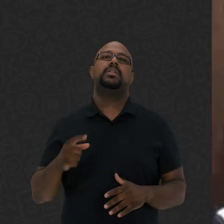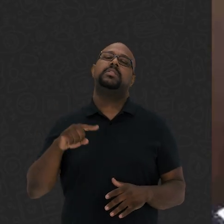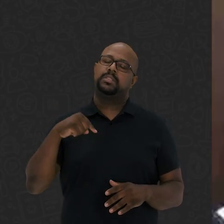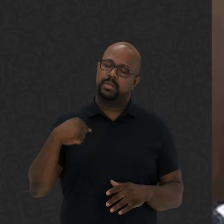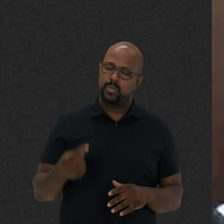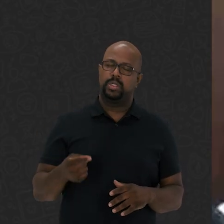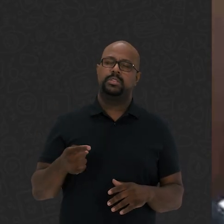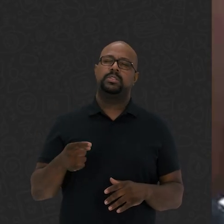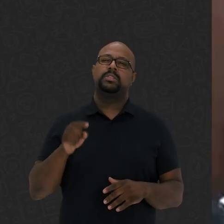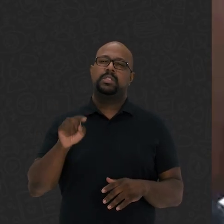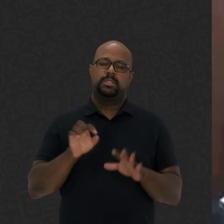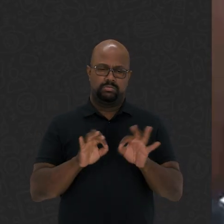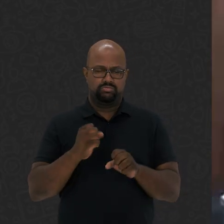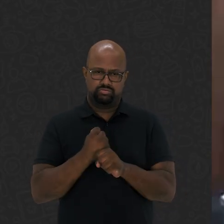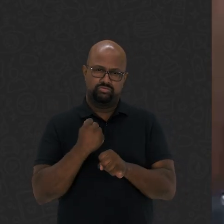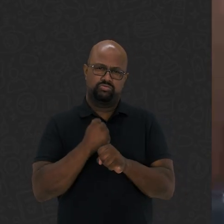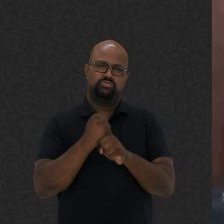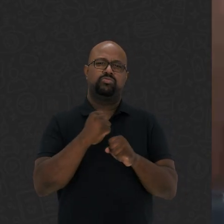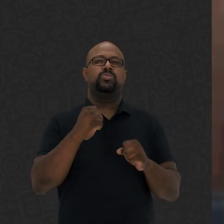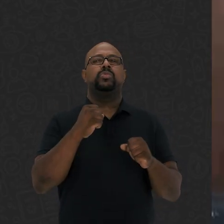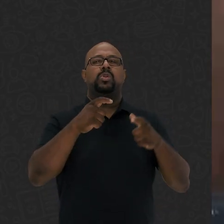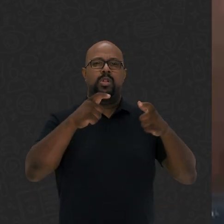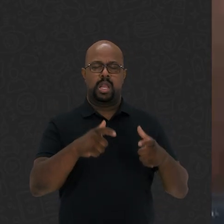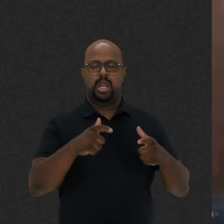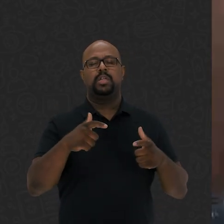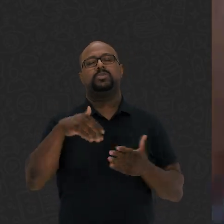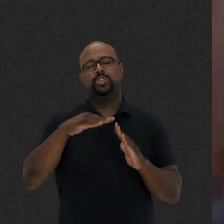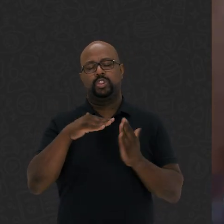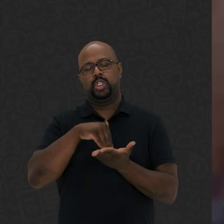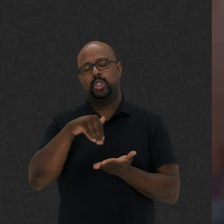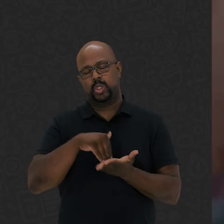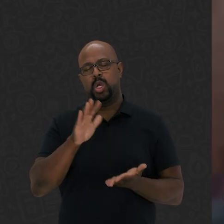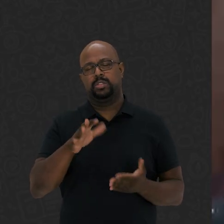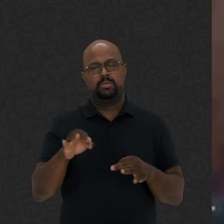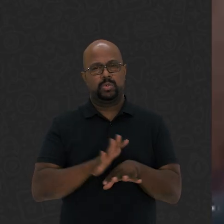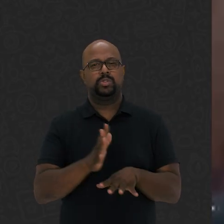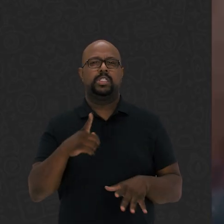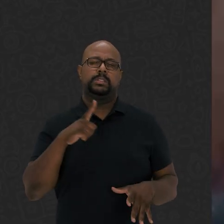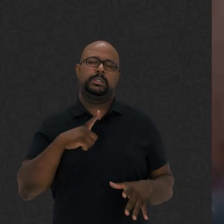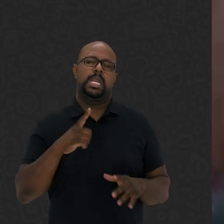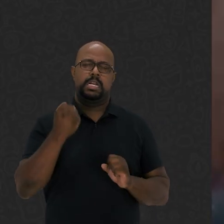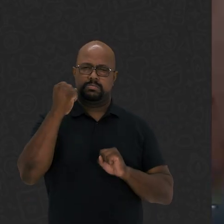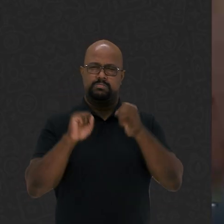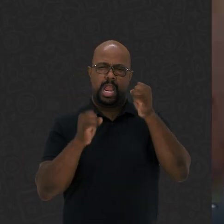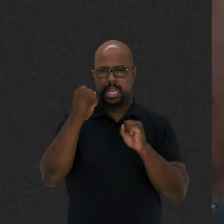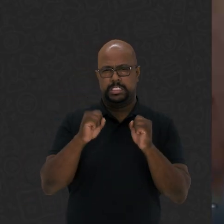da construção do acampamento do escritório, aí já tinha